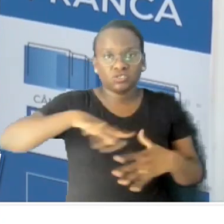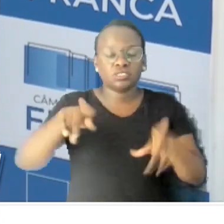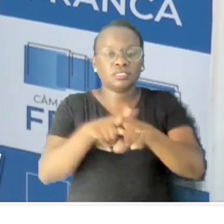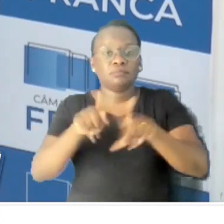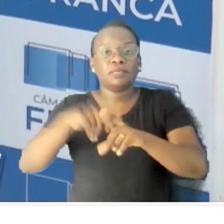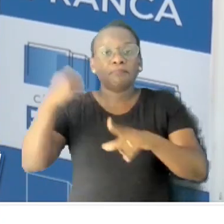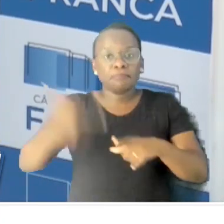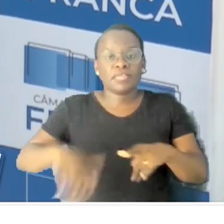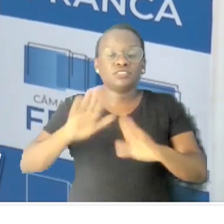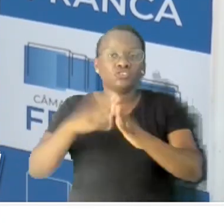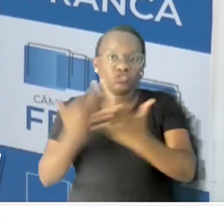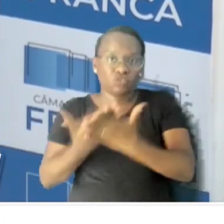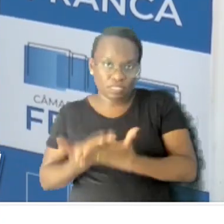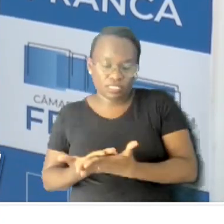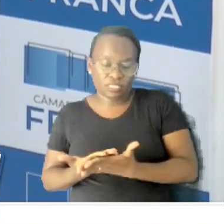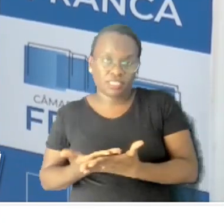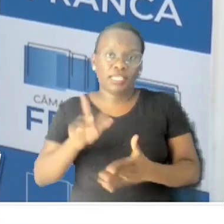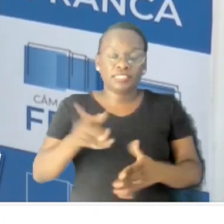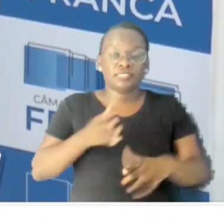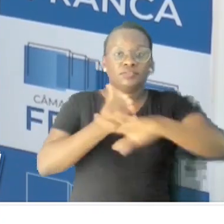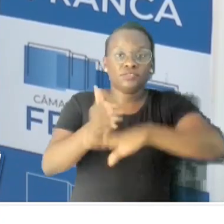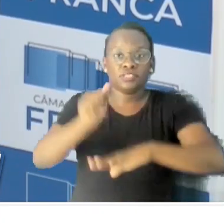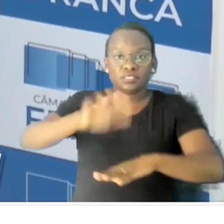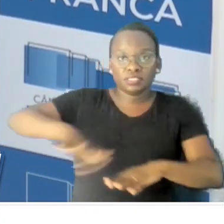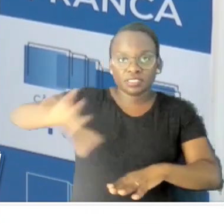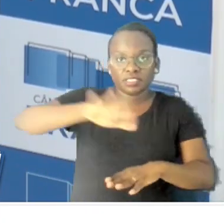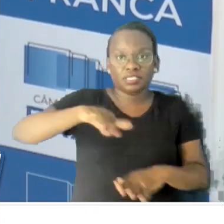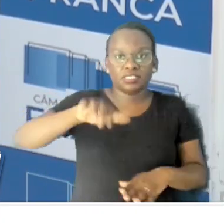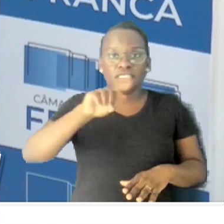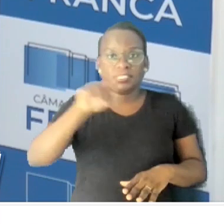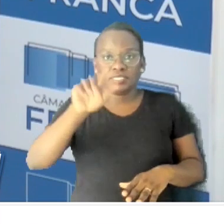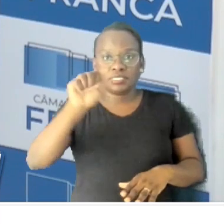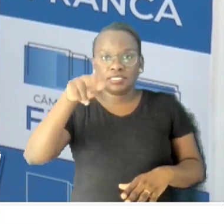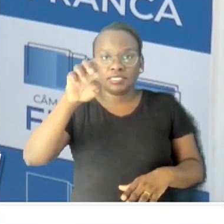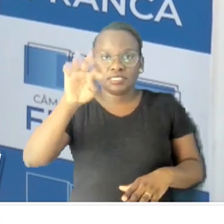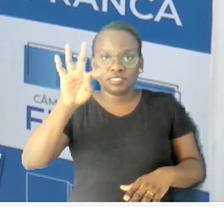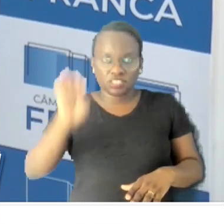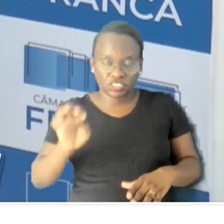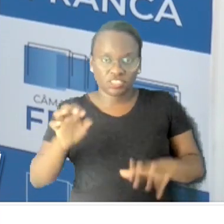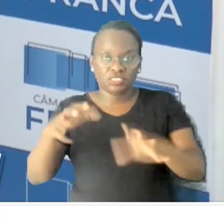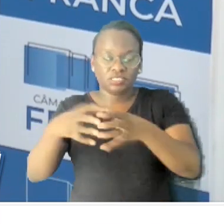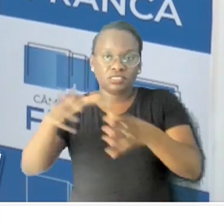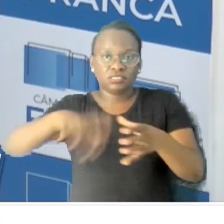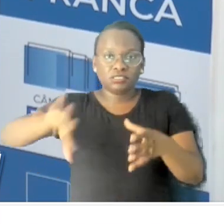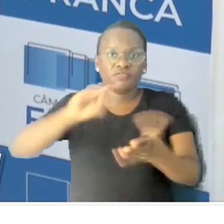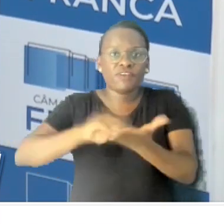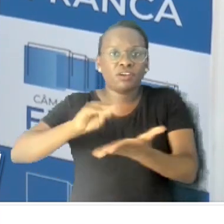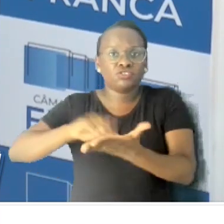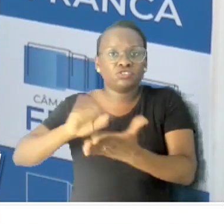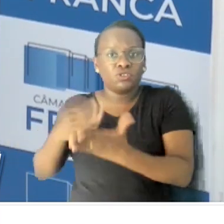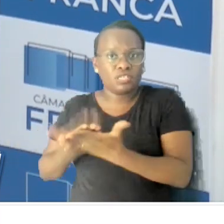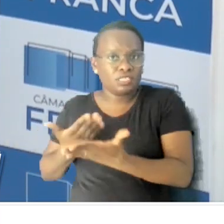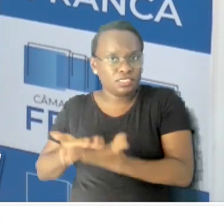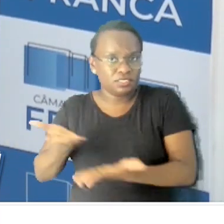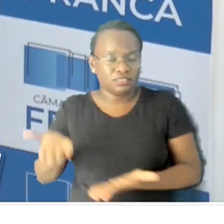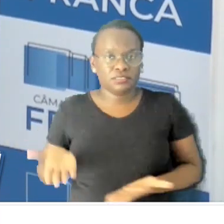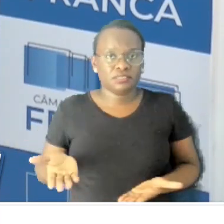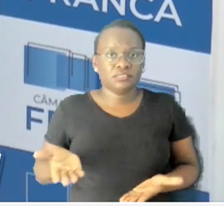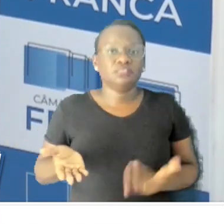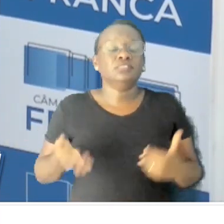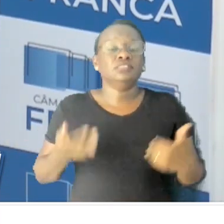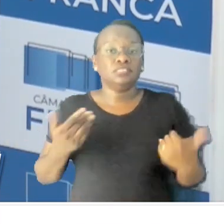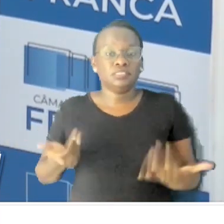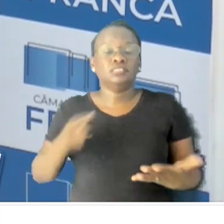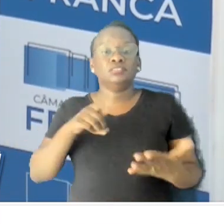Nós pegamos ali a região do Zanete, do Polo Clube, está faltando escola. Então, fizemos lá um